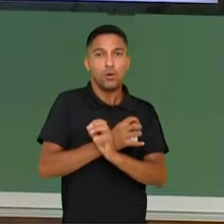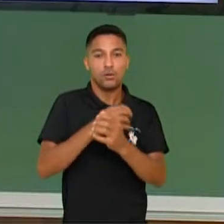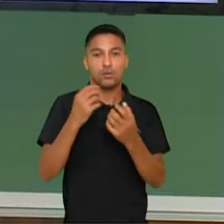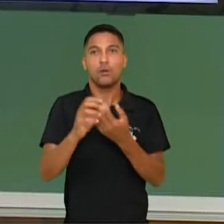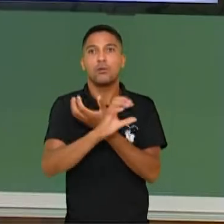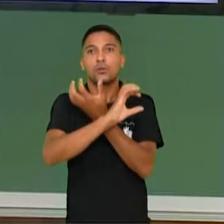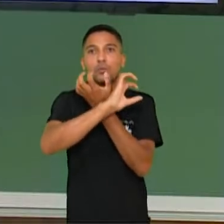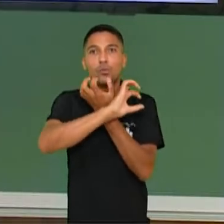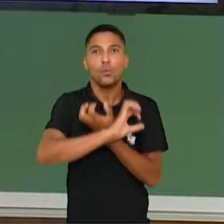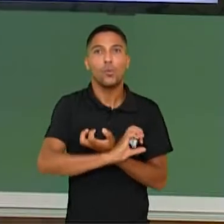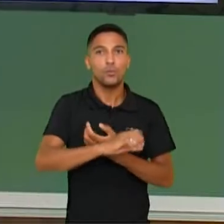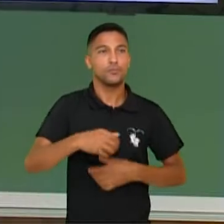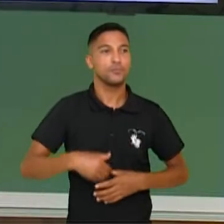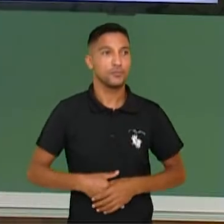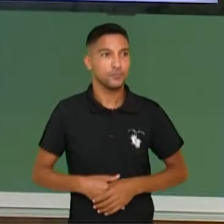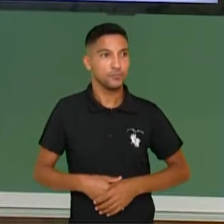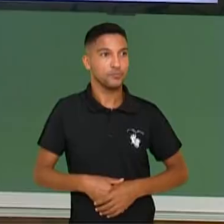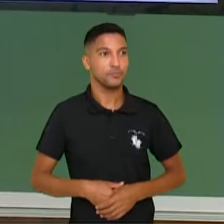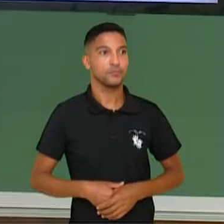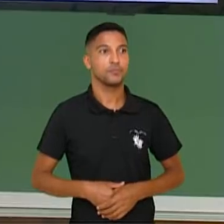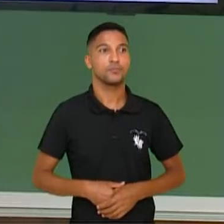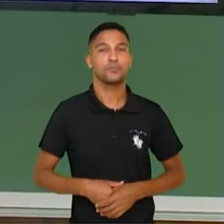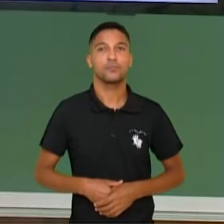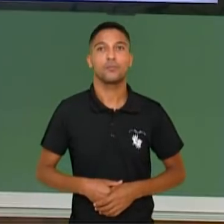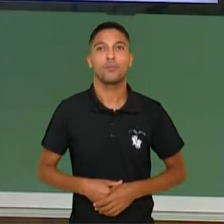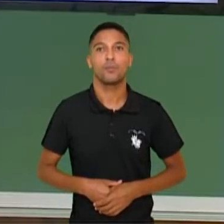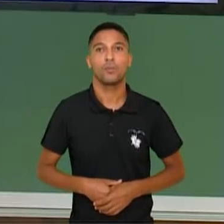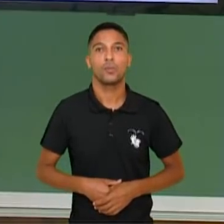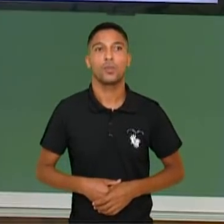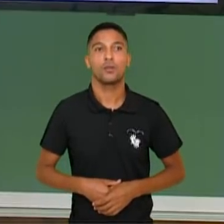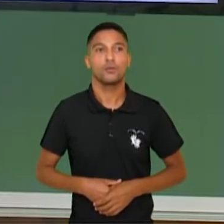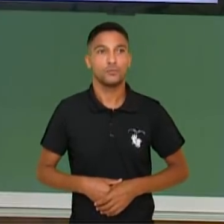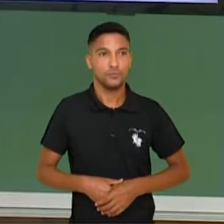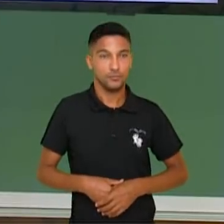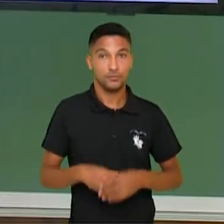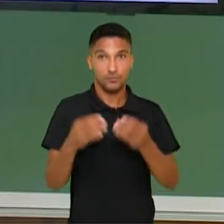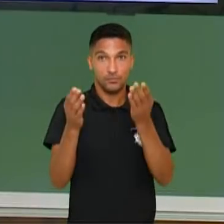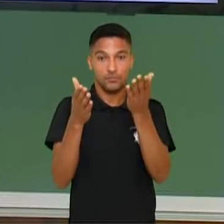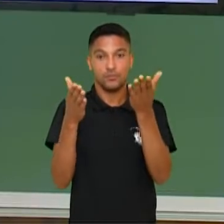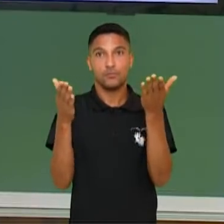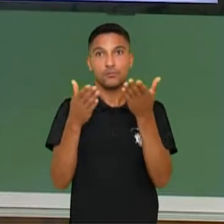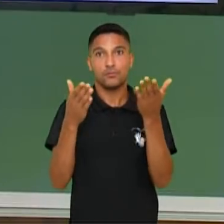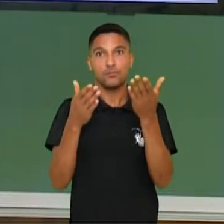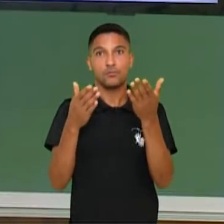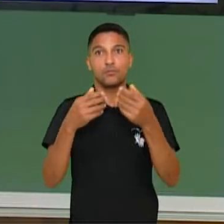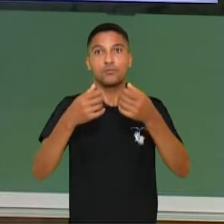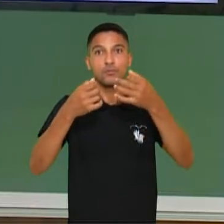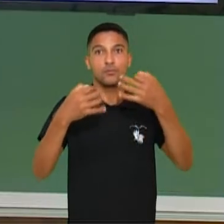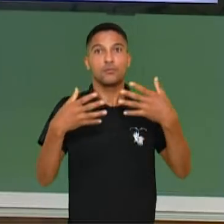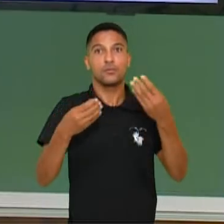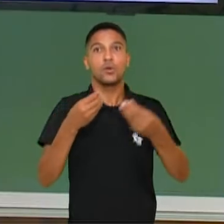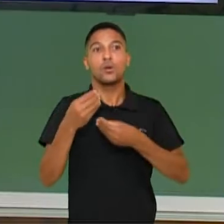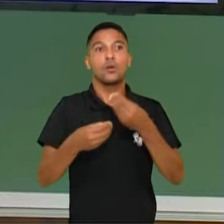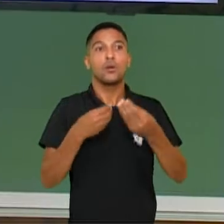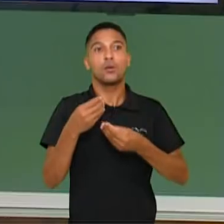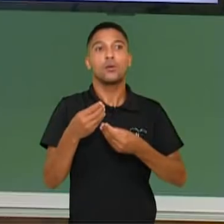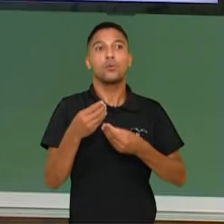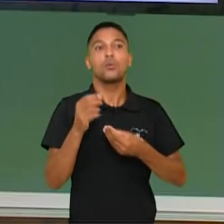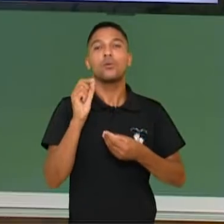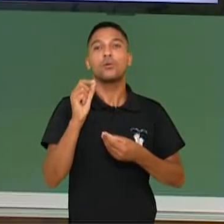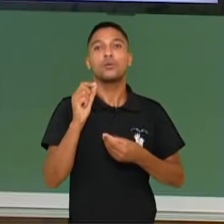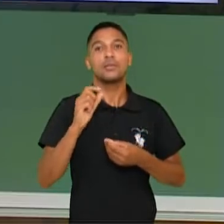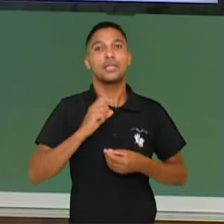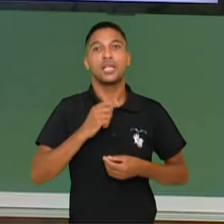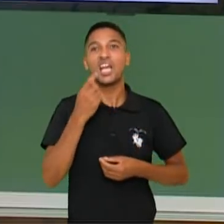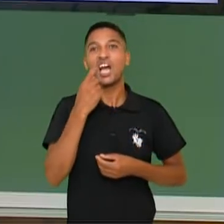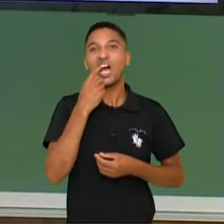Vamos adiante? Agora eu vou falar para vocês, além da classificação enquanto formato, de 2 partes